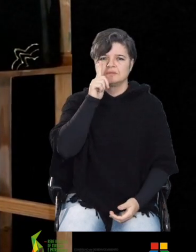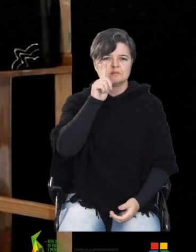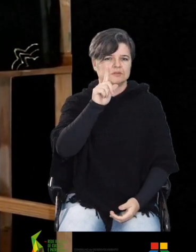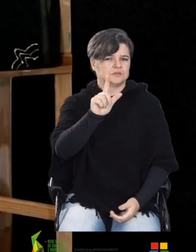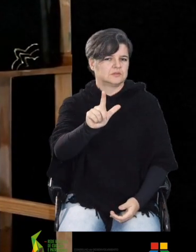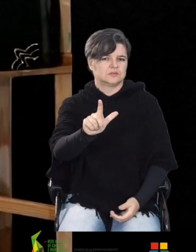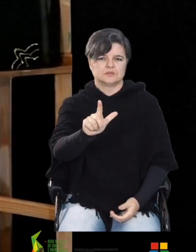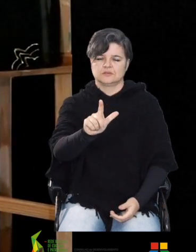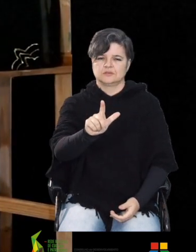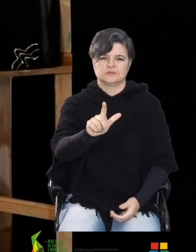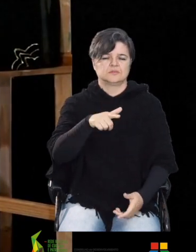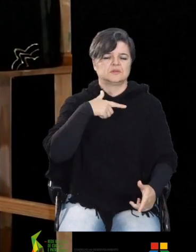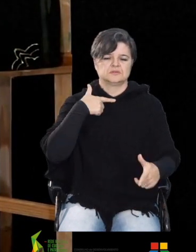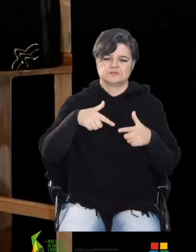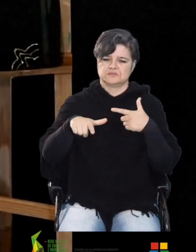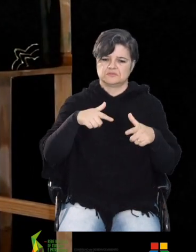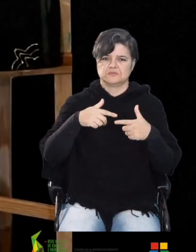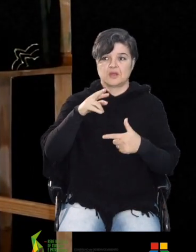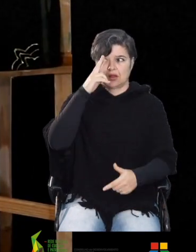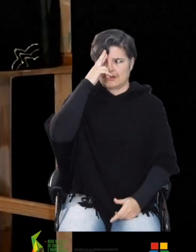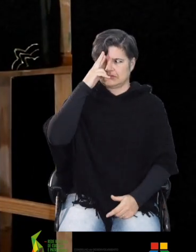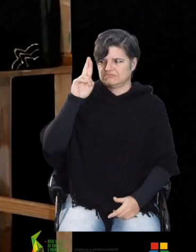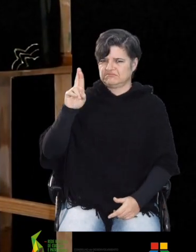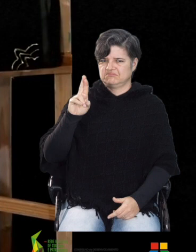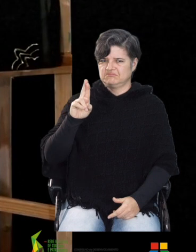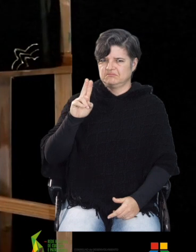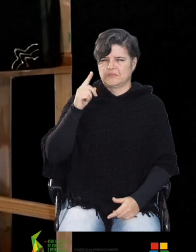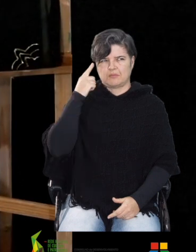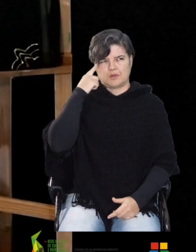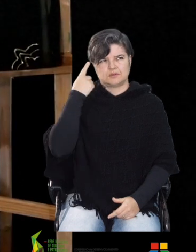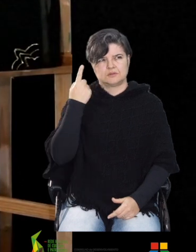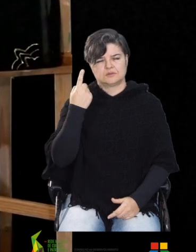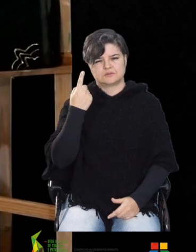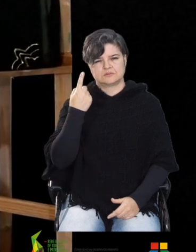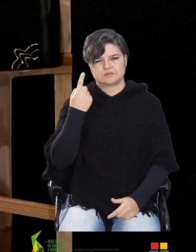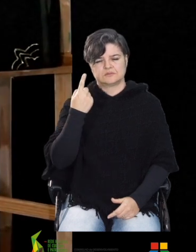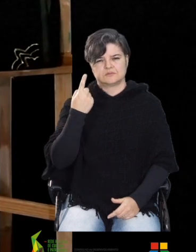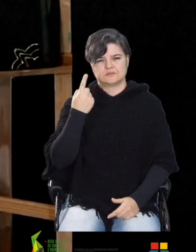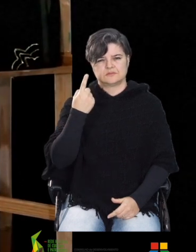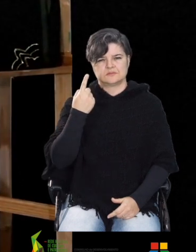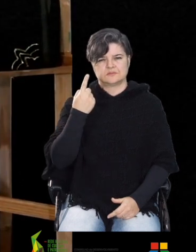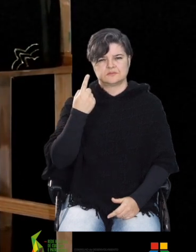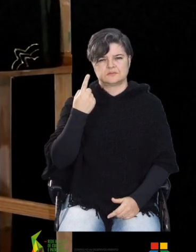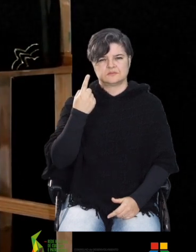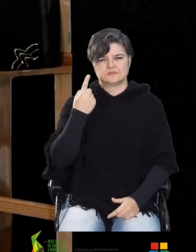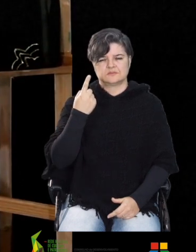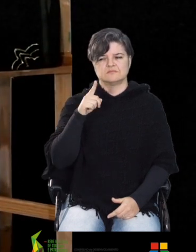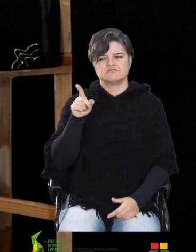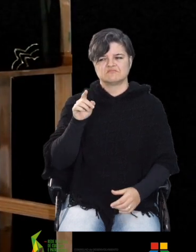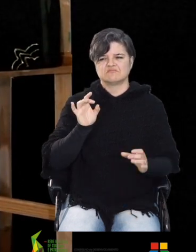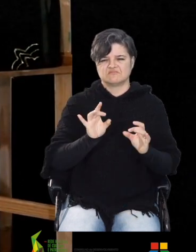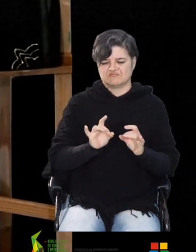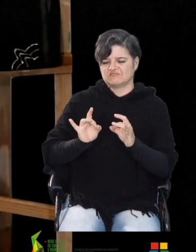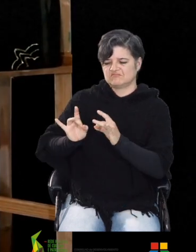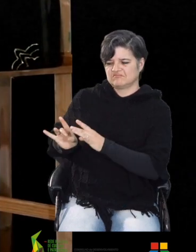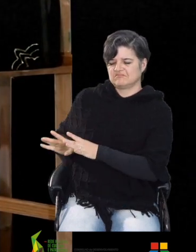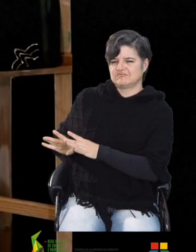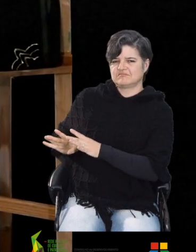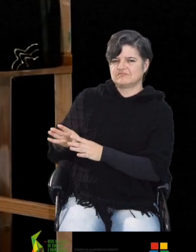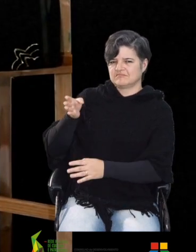trabalhar o rolei o seu patrão pensava nele abandonar